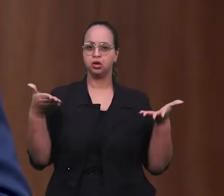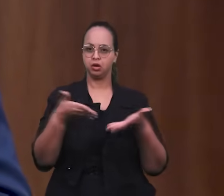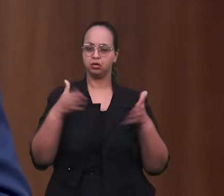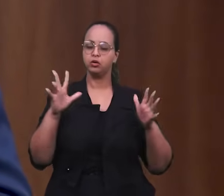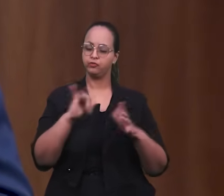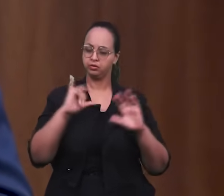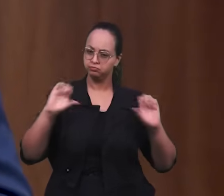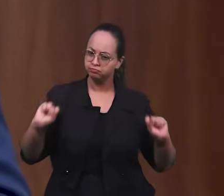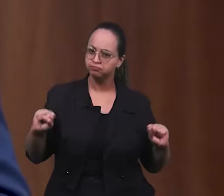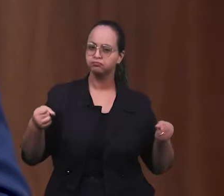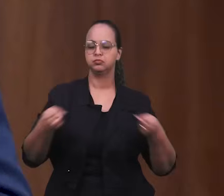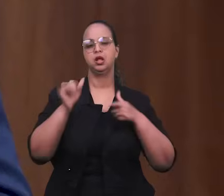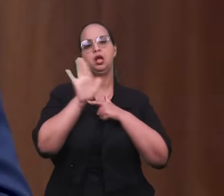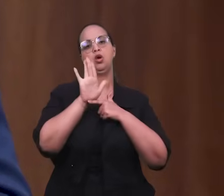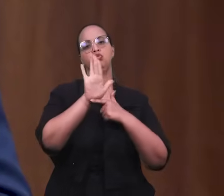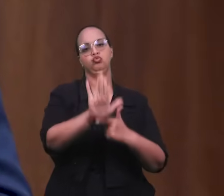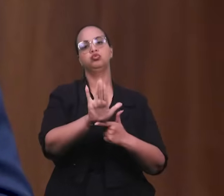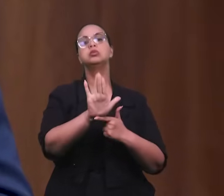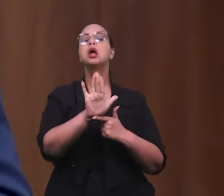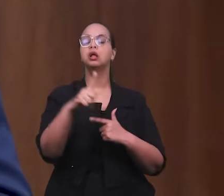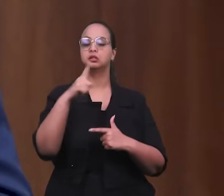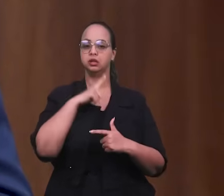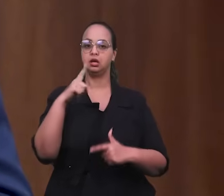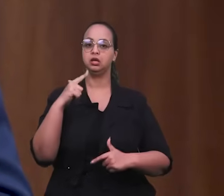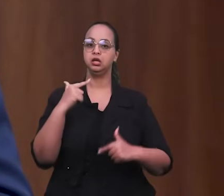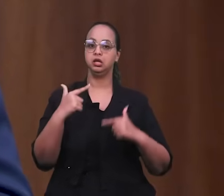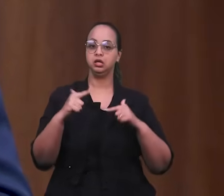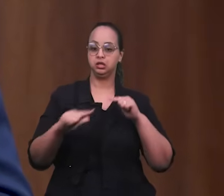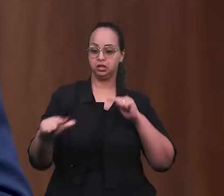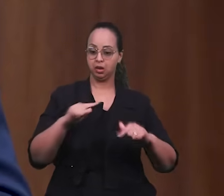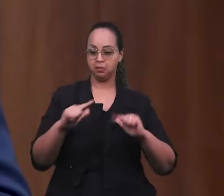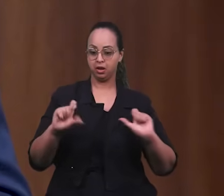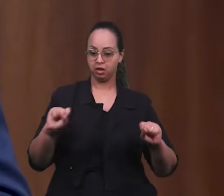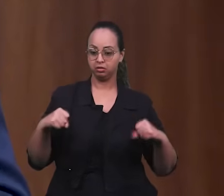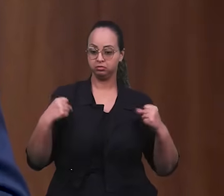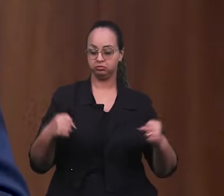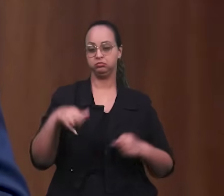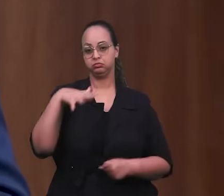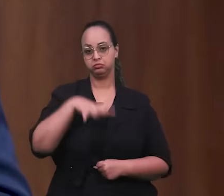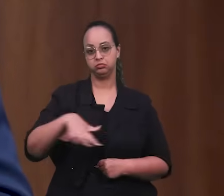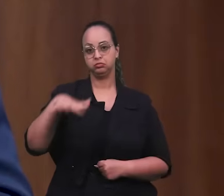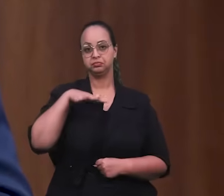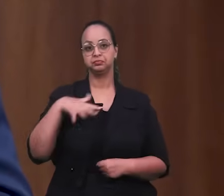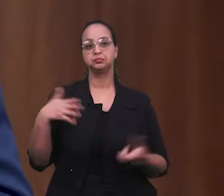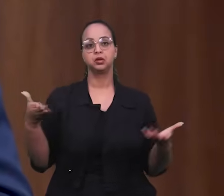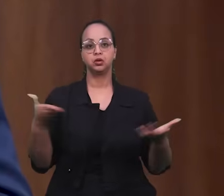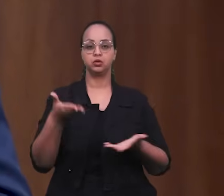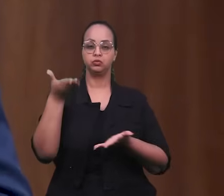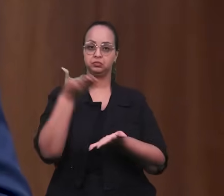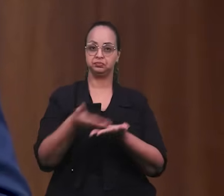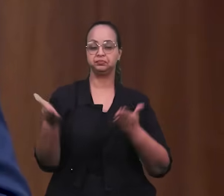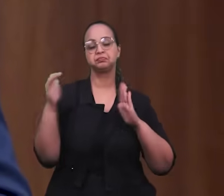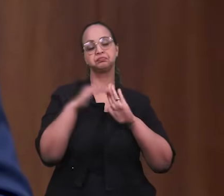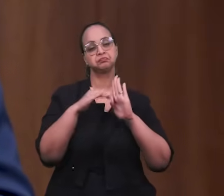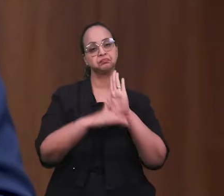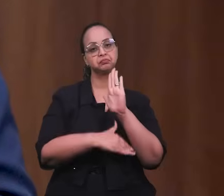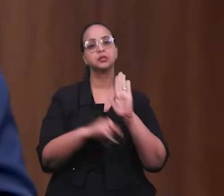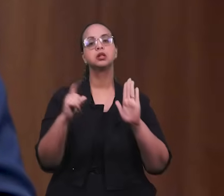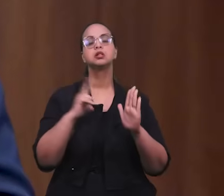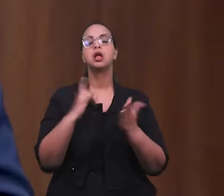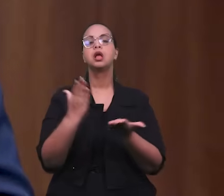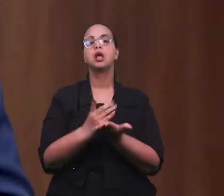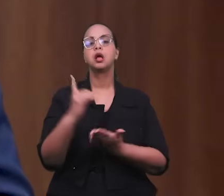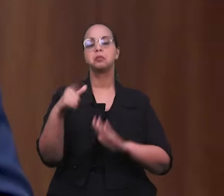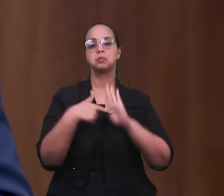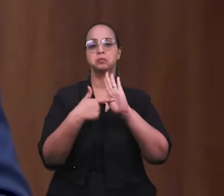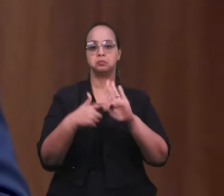para ajudar esses homens a servirem à mesa. E nós vamos aqui ter uma introdução através da palavra